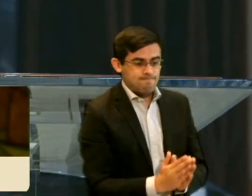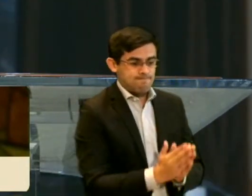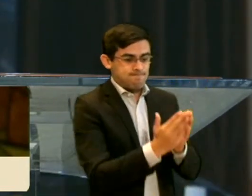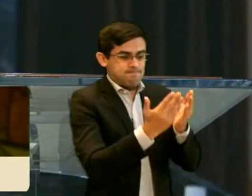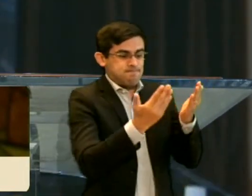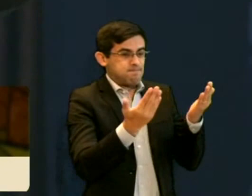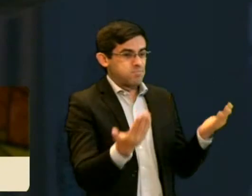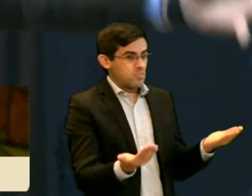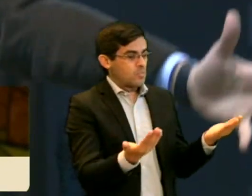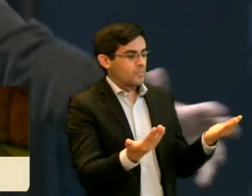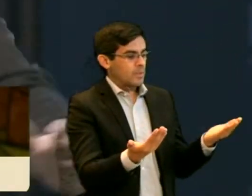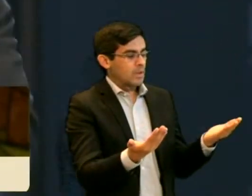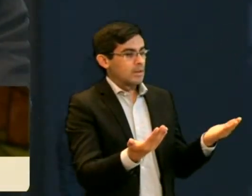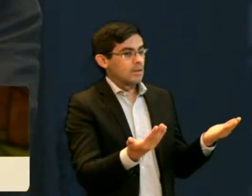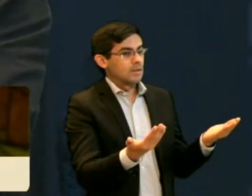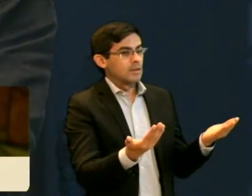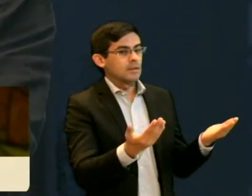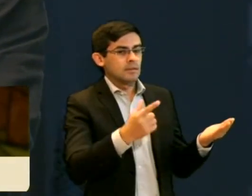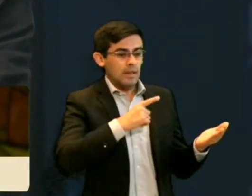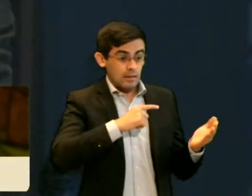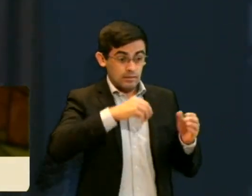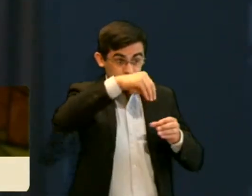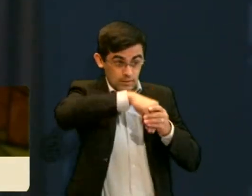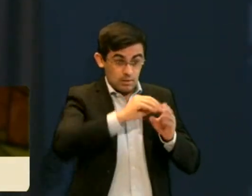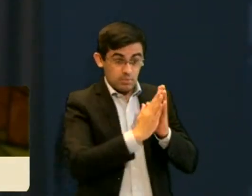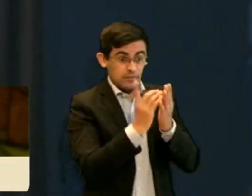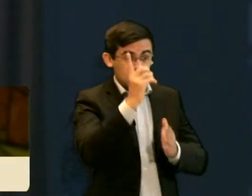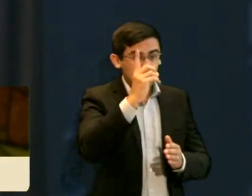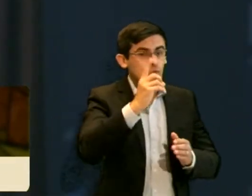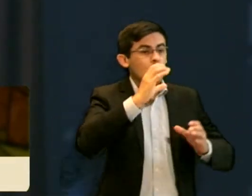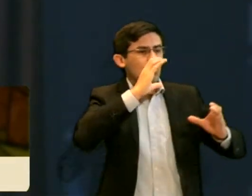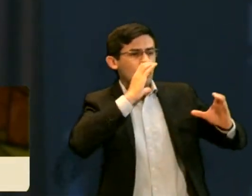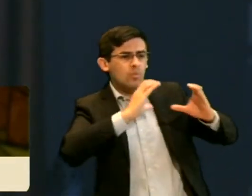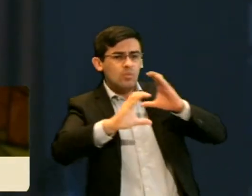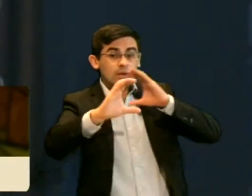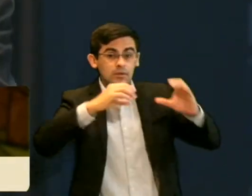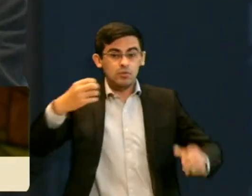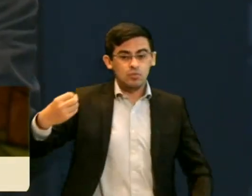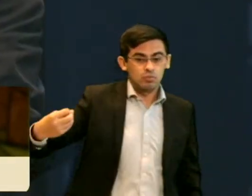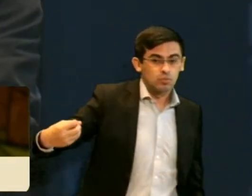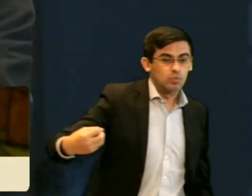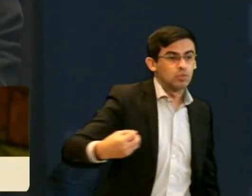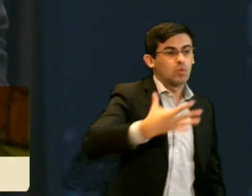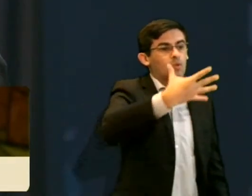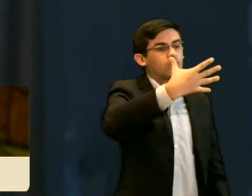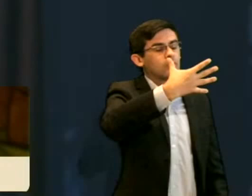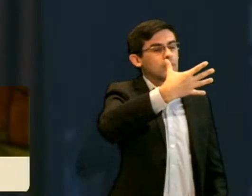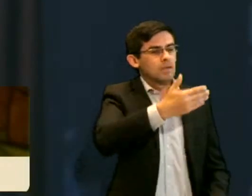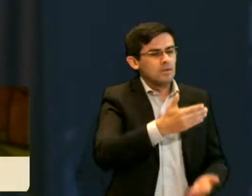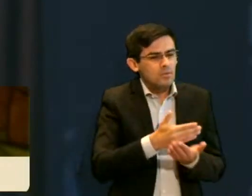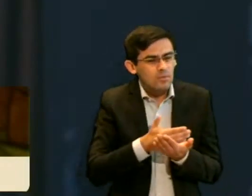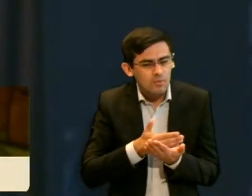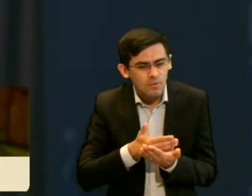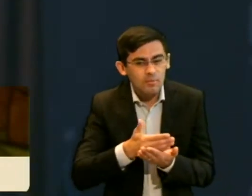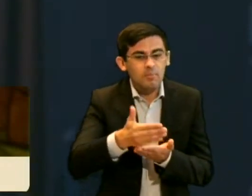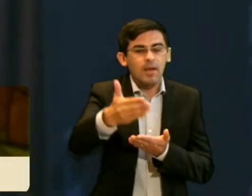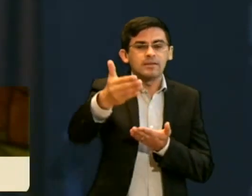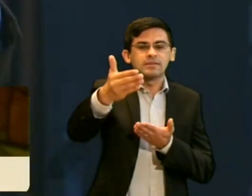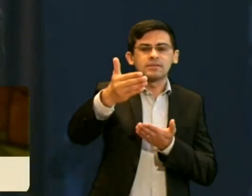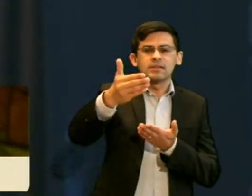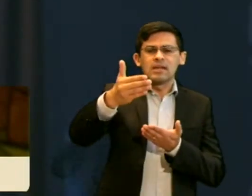livro, rompe os selos, e a Bíblia diz que um cântico novo é colocado na boca